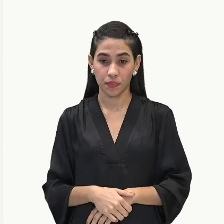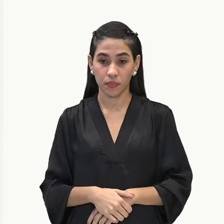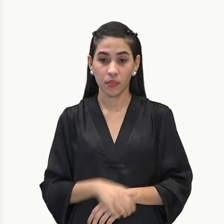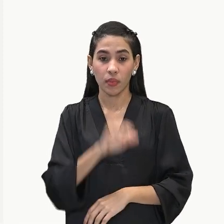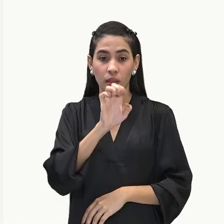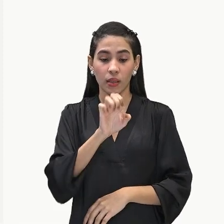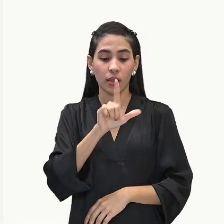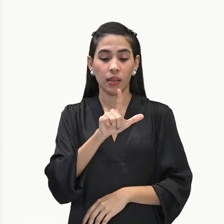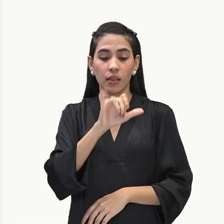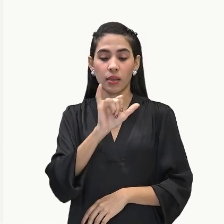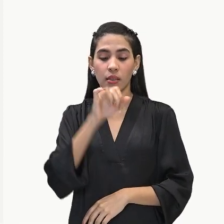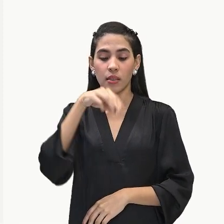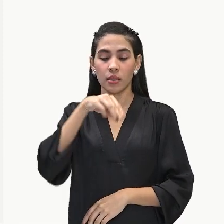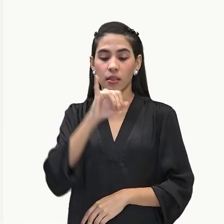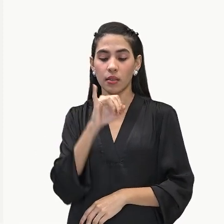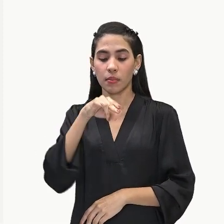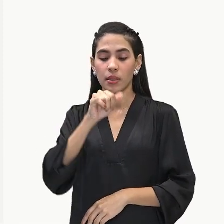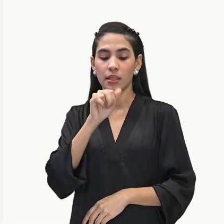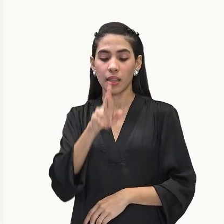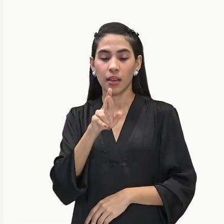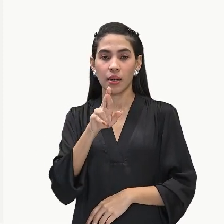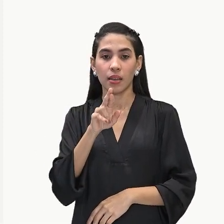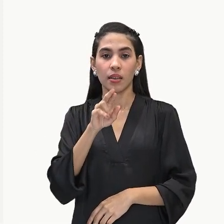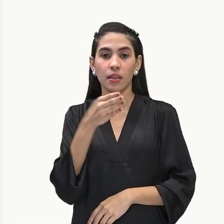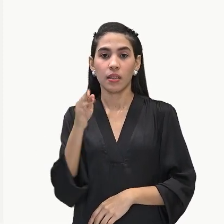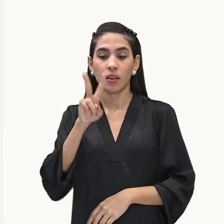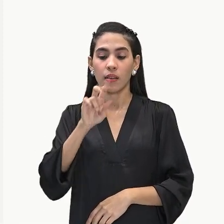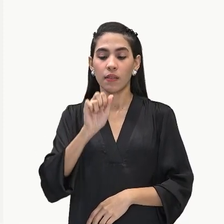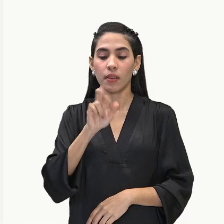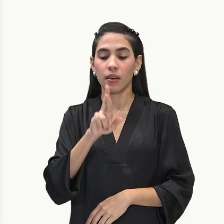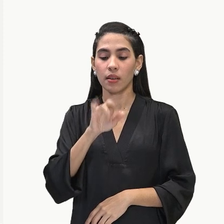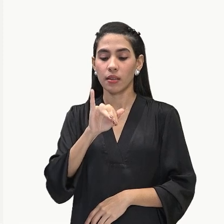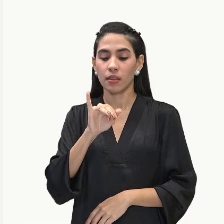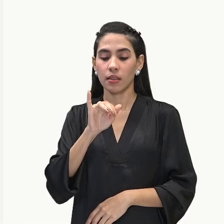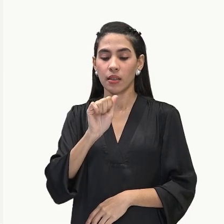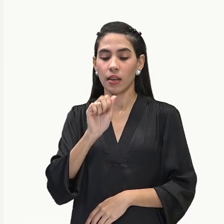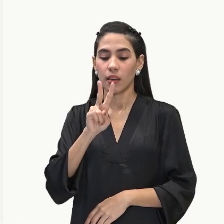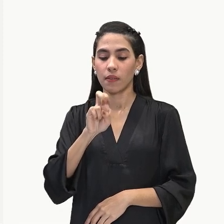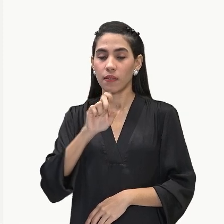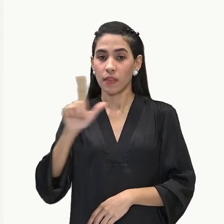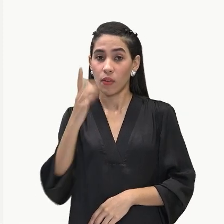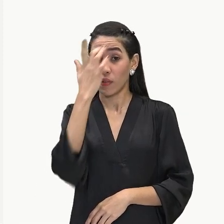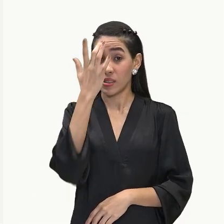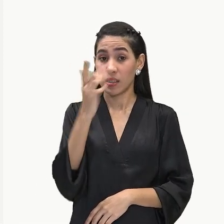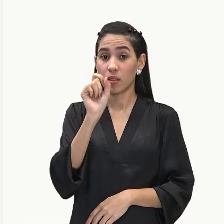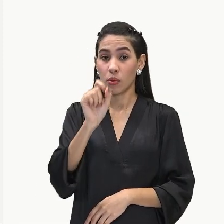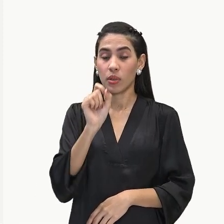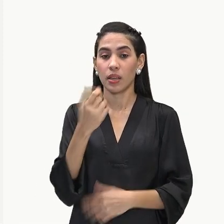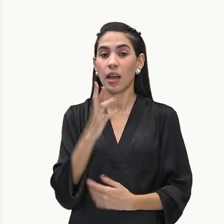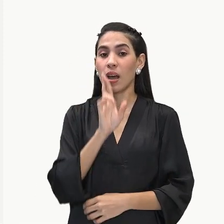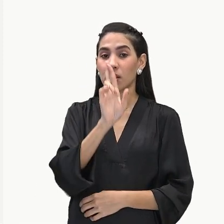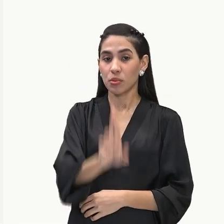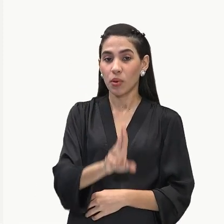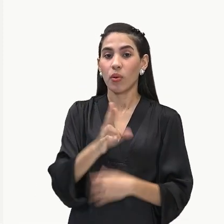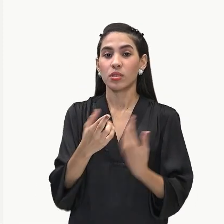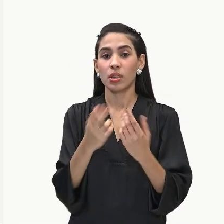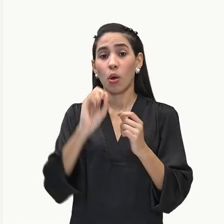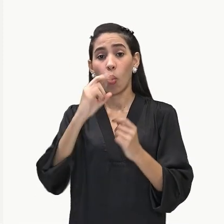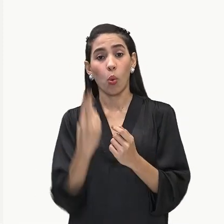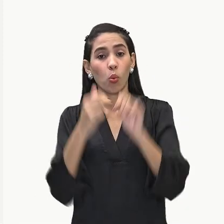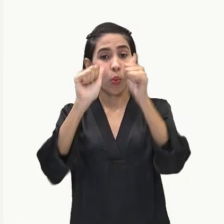Eliminar, não é? Uma das variáveis, facilitando assim a resolução do